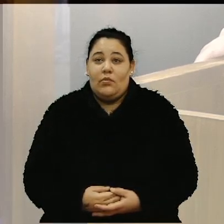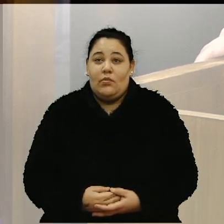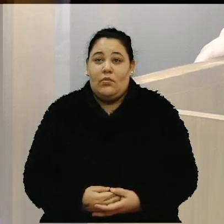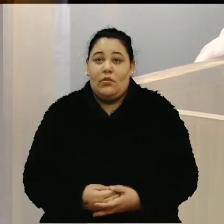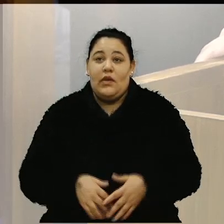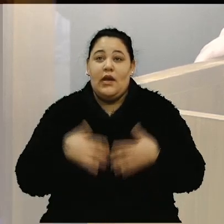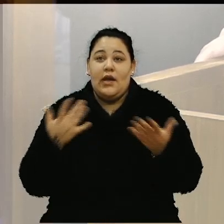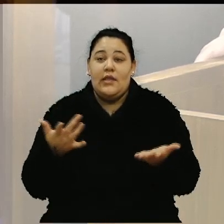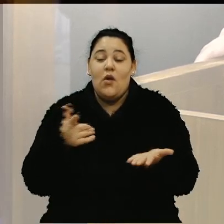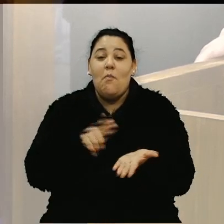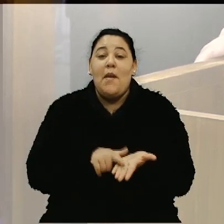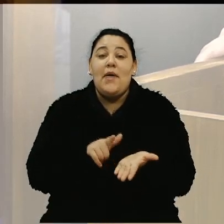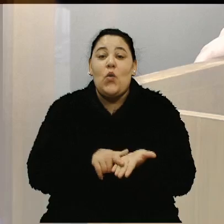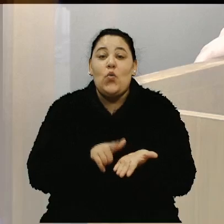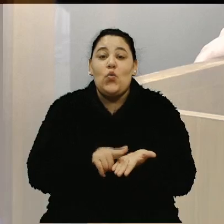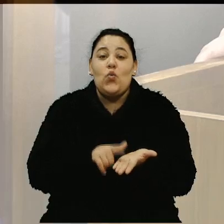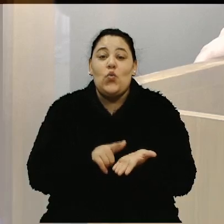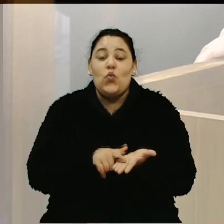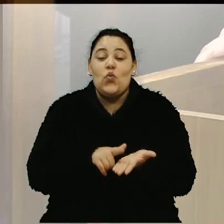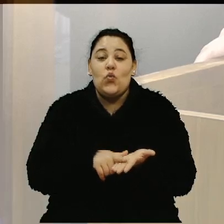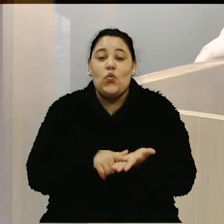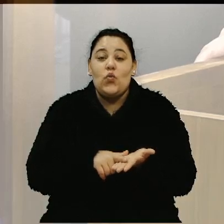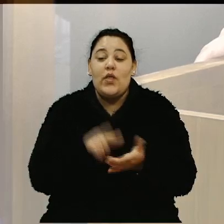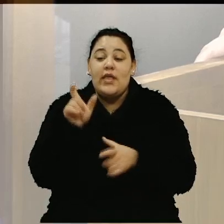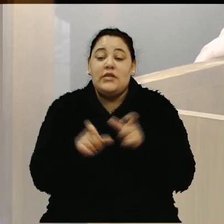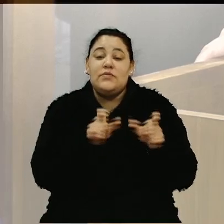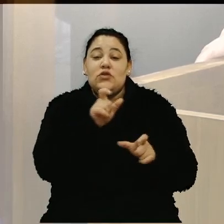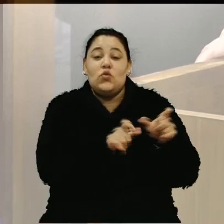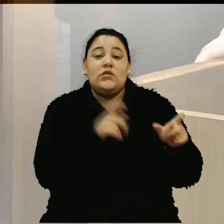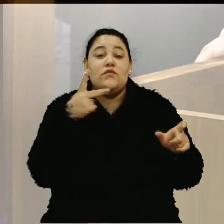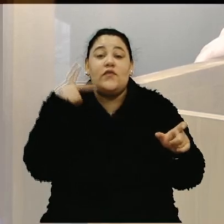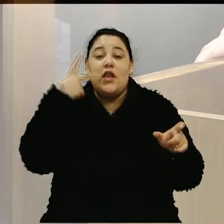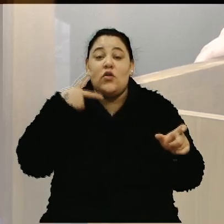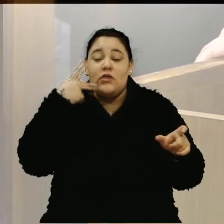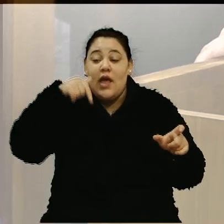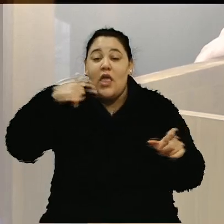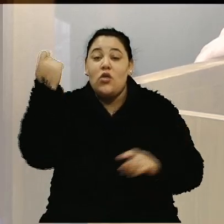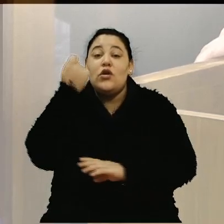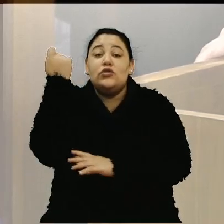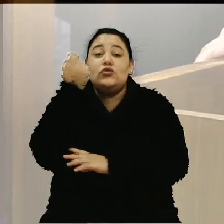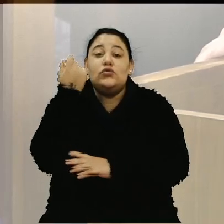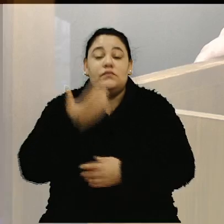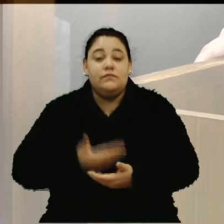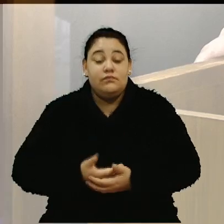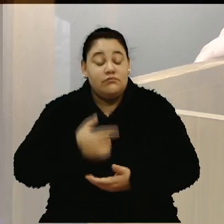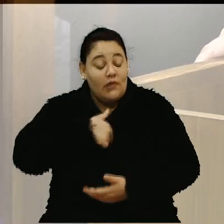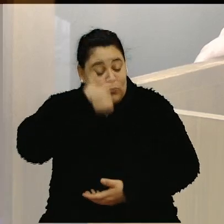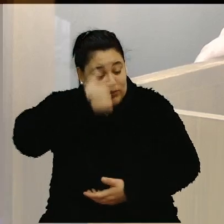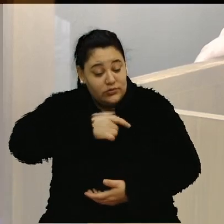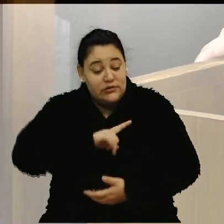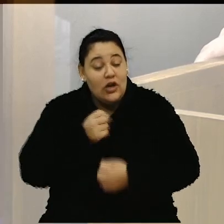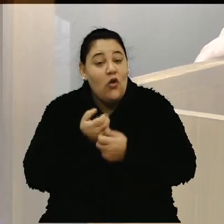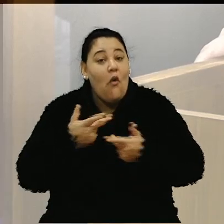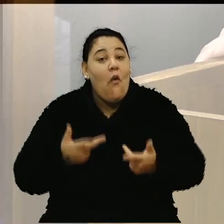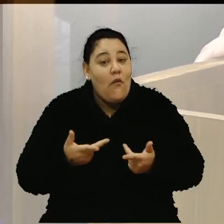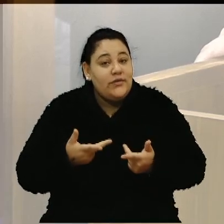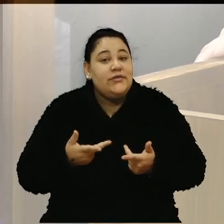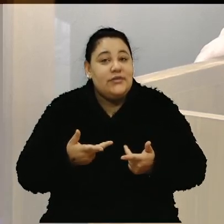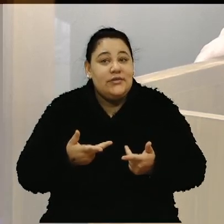federal? Ou vai dizer que é mentira o que os prefeitos foram fazer fake news também lá em Brasília, como mencionou a vereadora